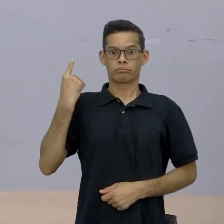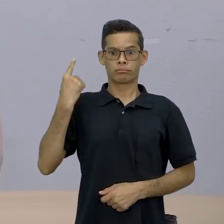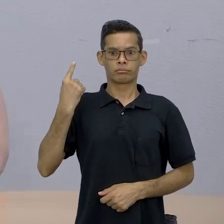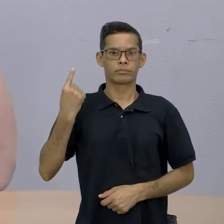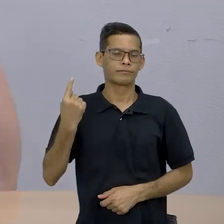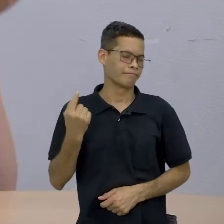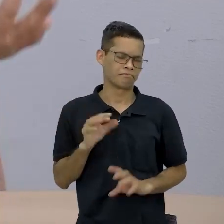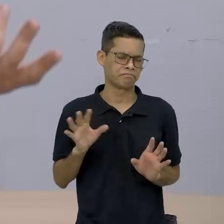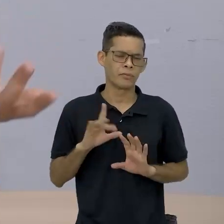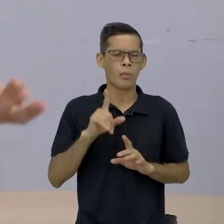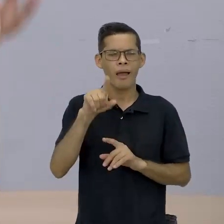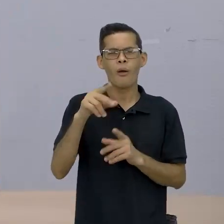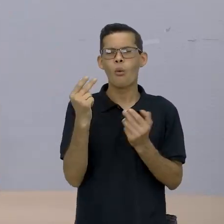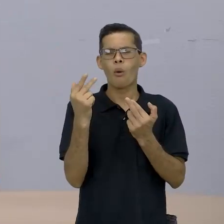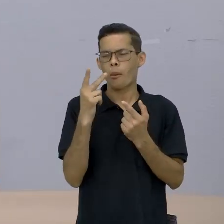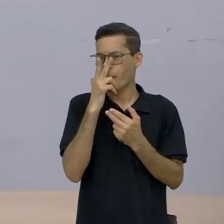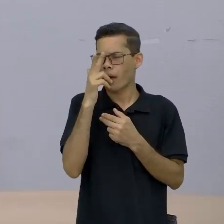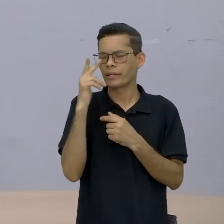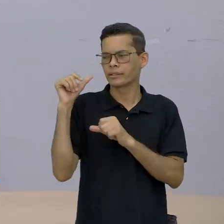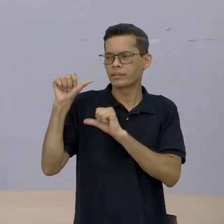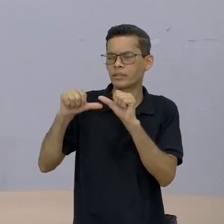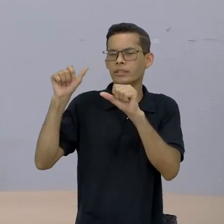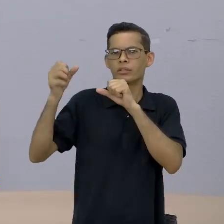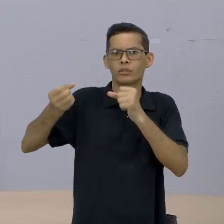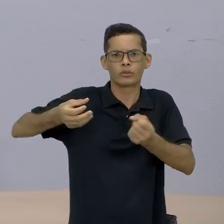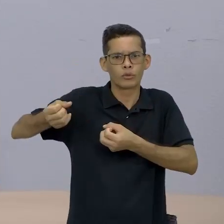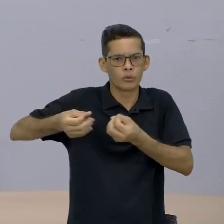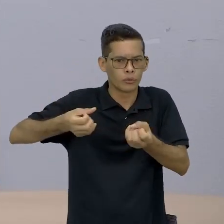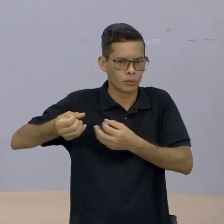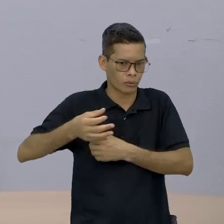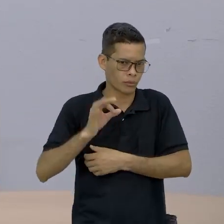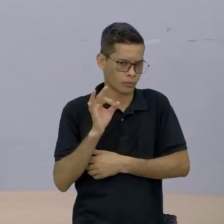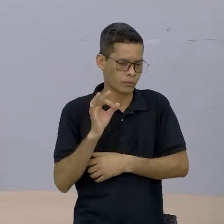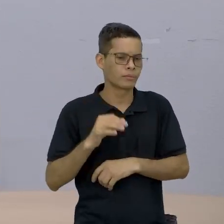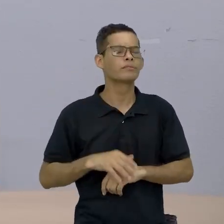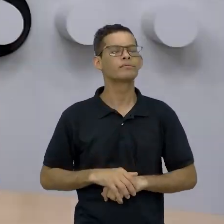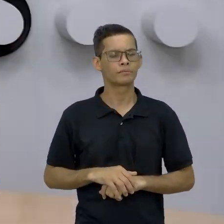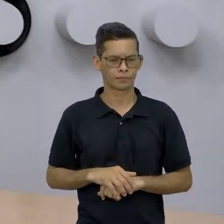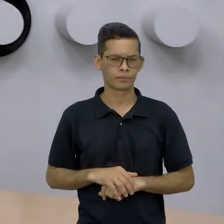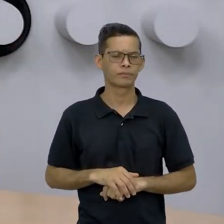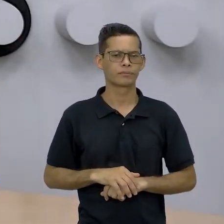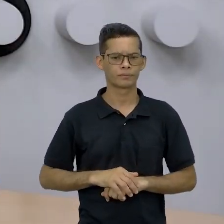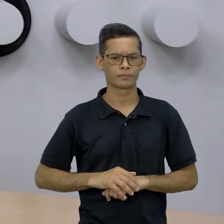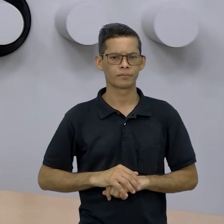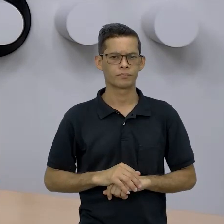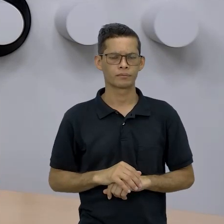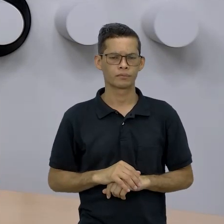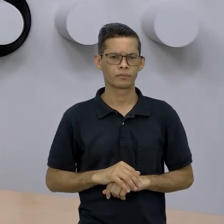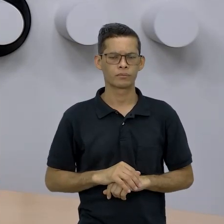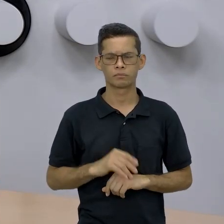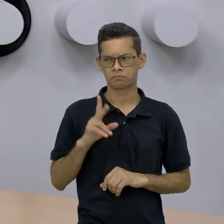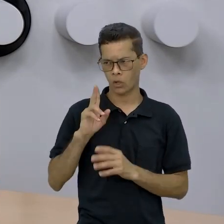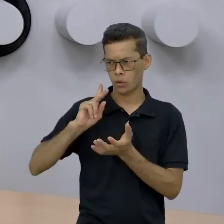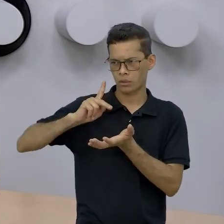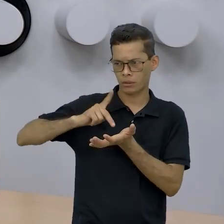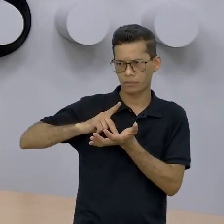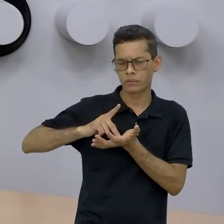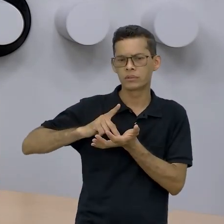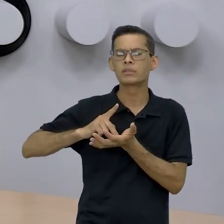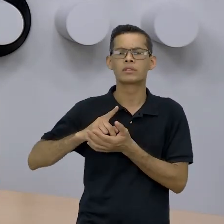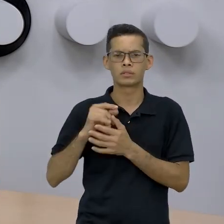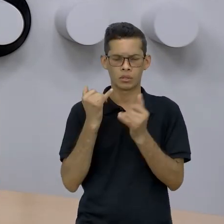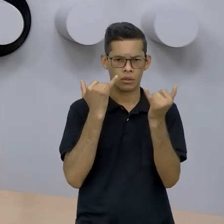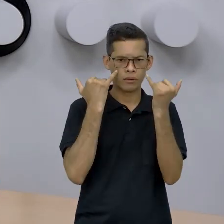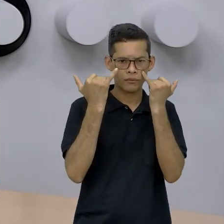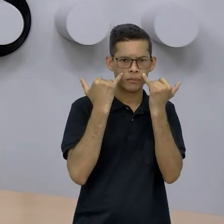uma reformulação, digamos, desse conhecimento. Então, na verdade, o dado,